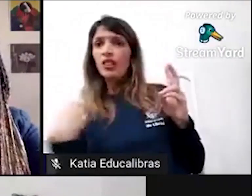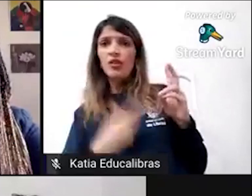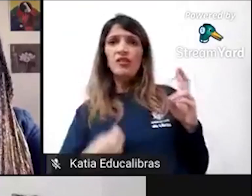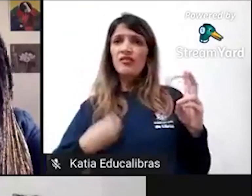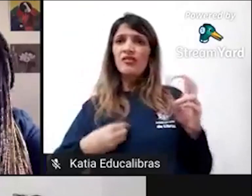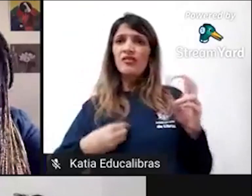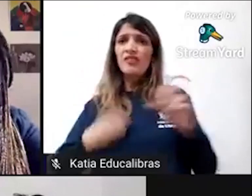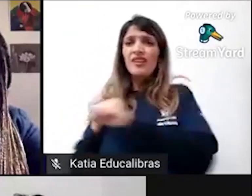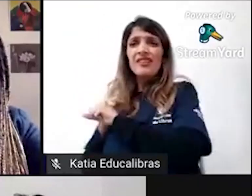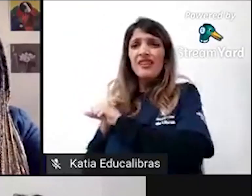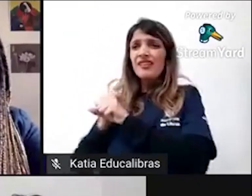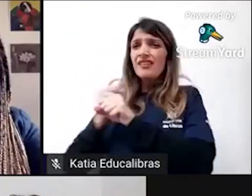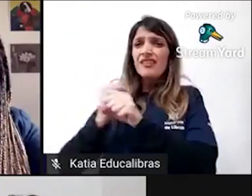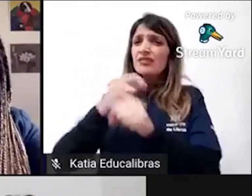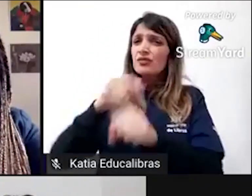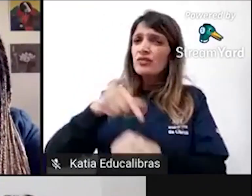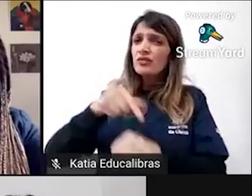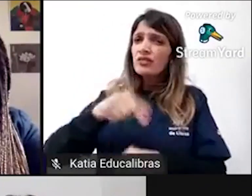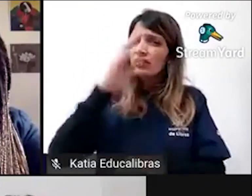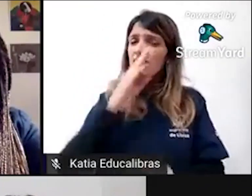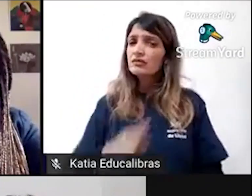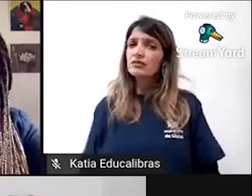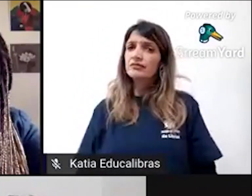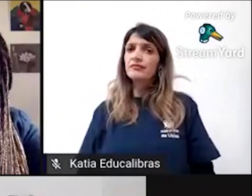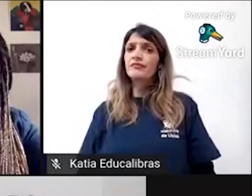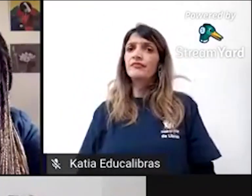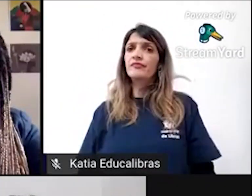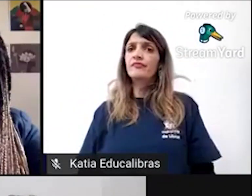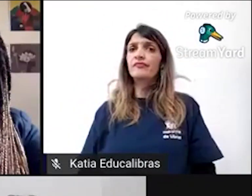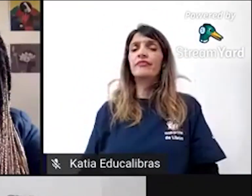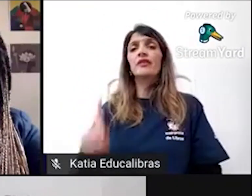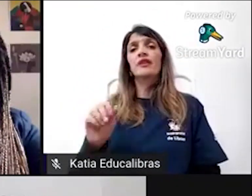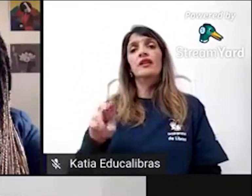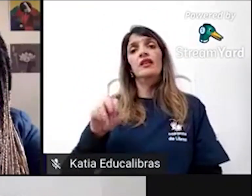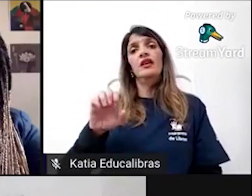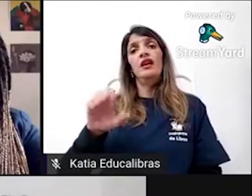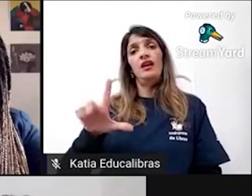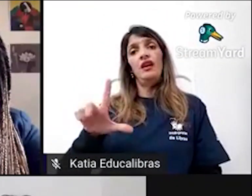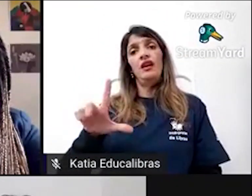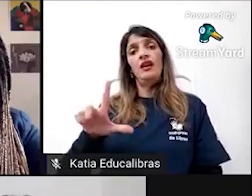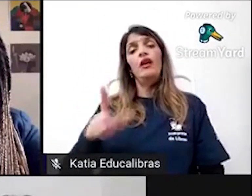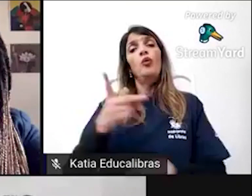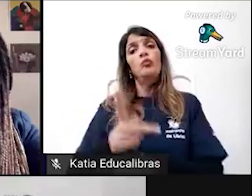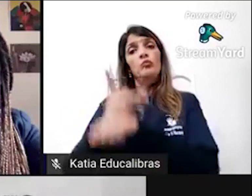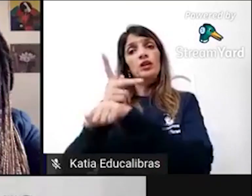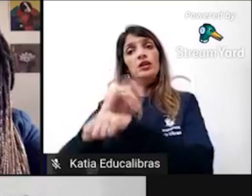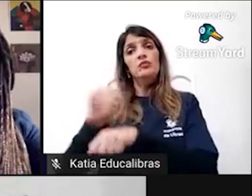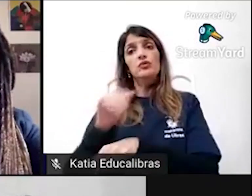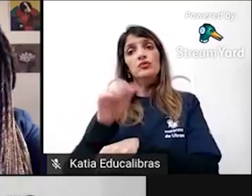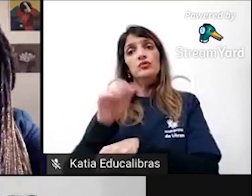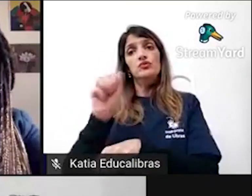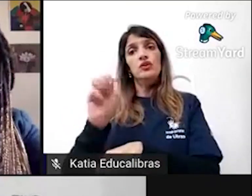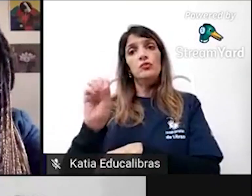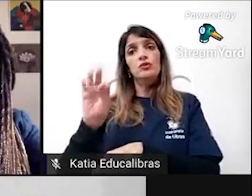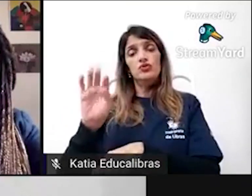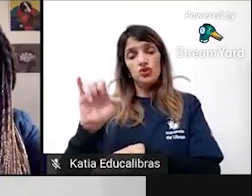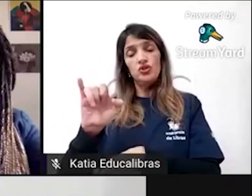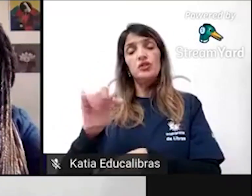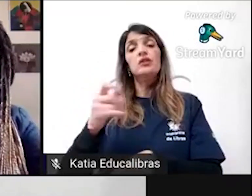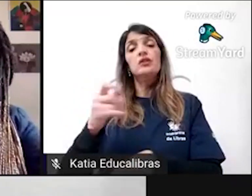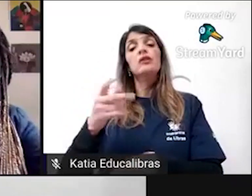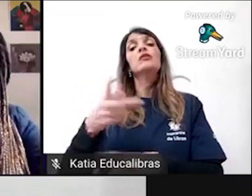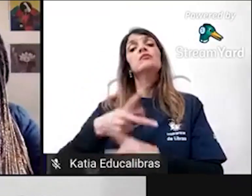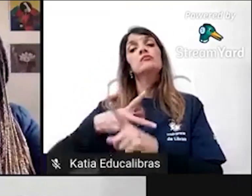aí entramos na literatura. Daniel tem prêmio Jabuti, ganhei também um dos livros ganhou em 2017.